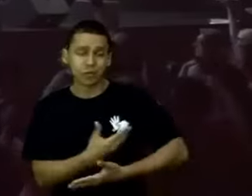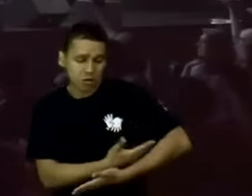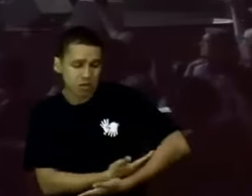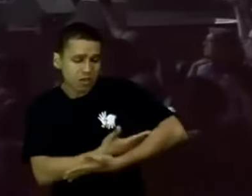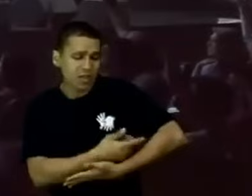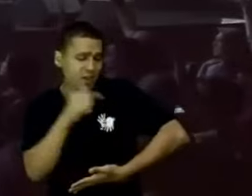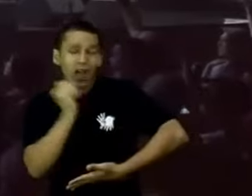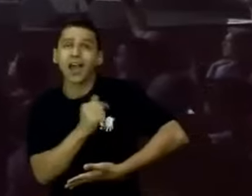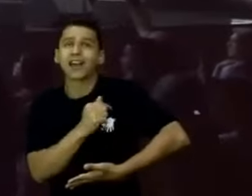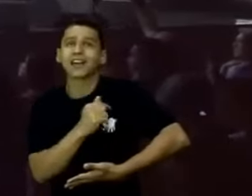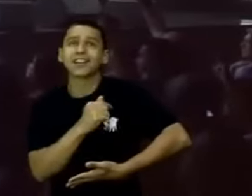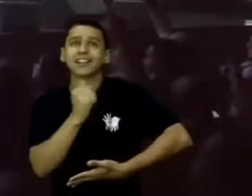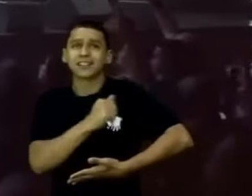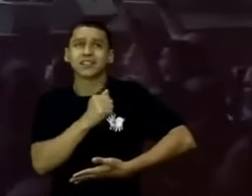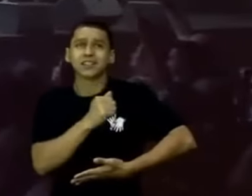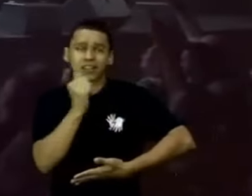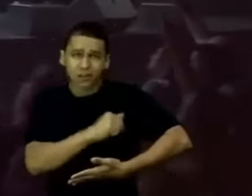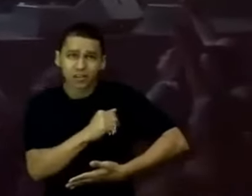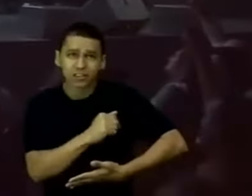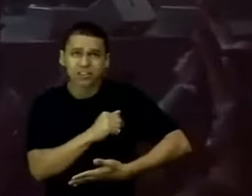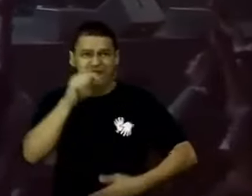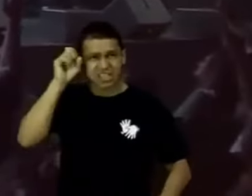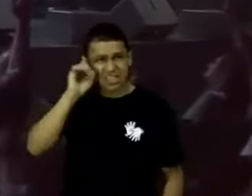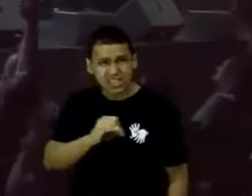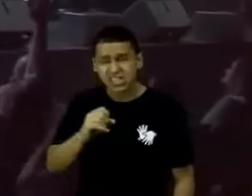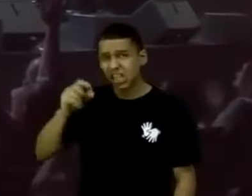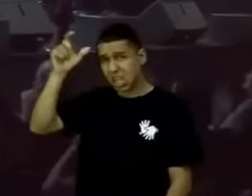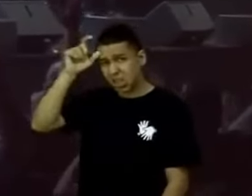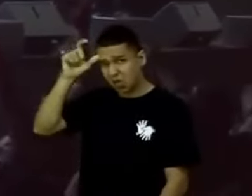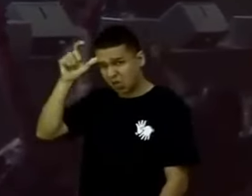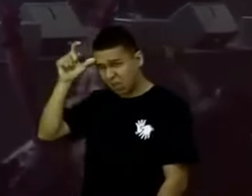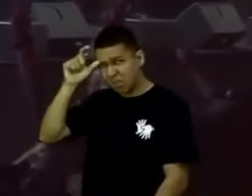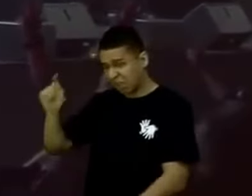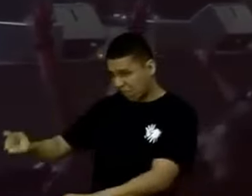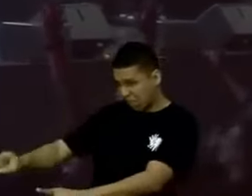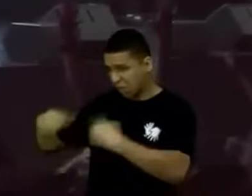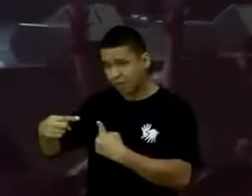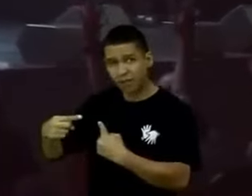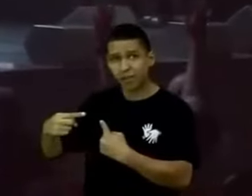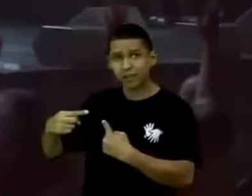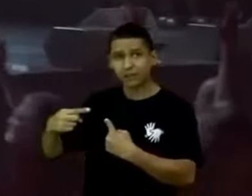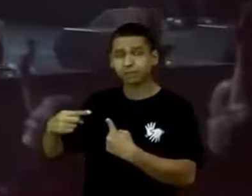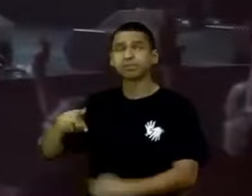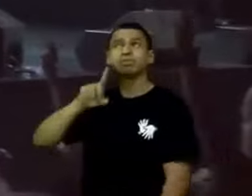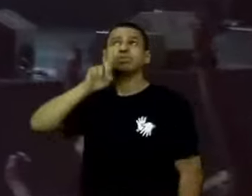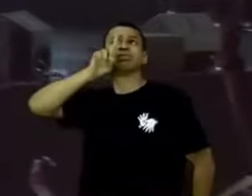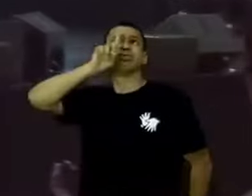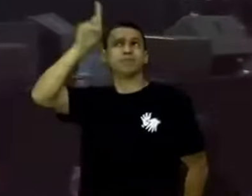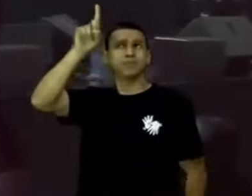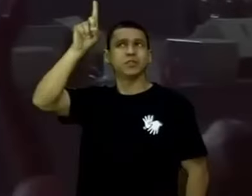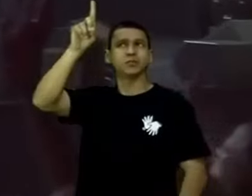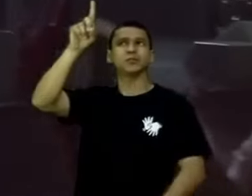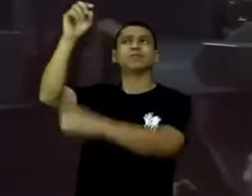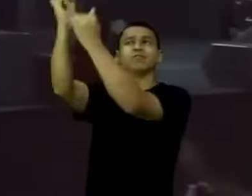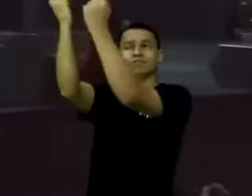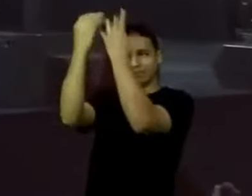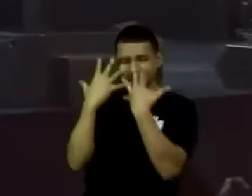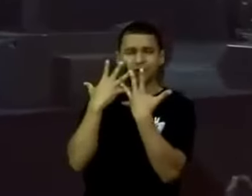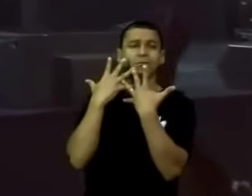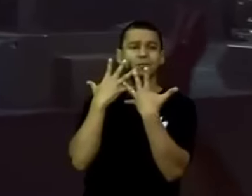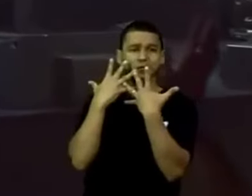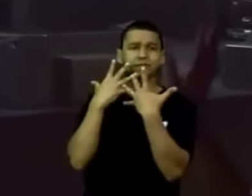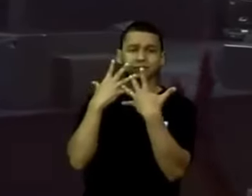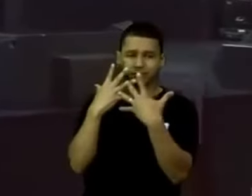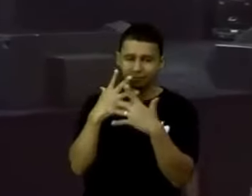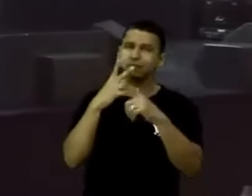que se o inferno se levanta do lado, Deus envia livramento do outro.